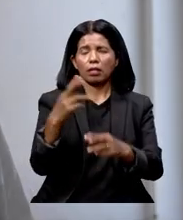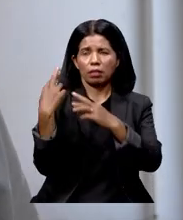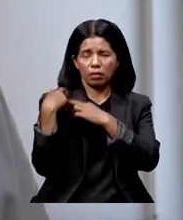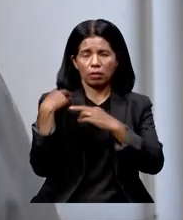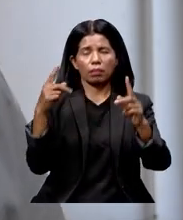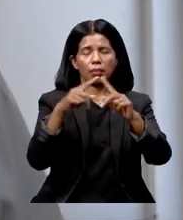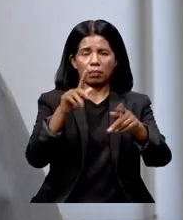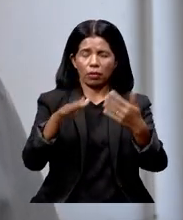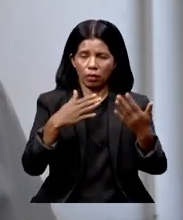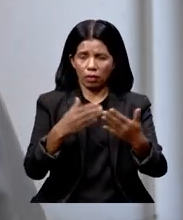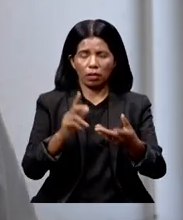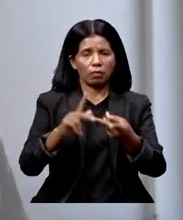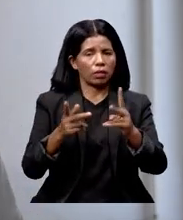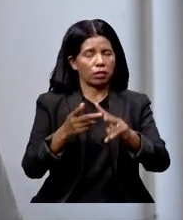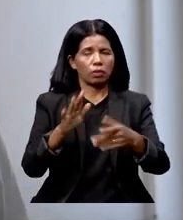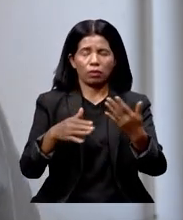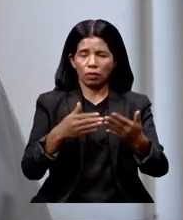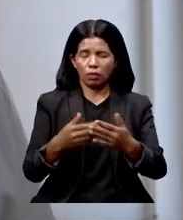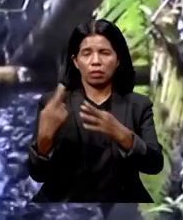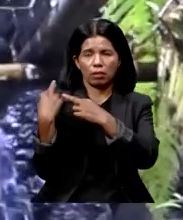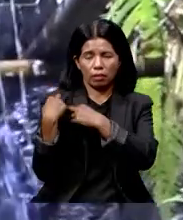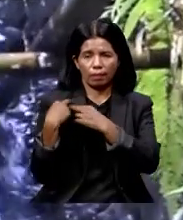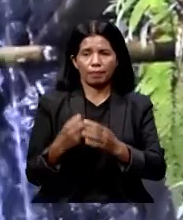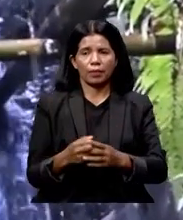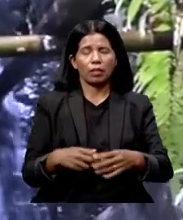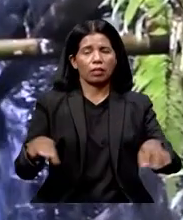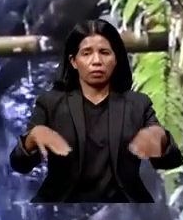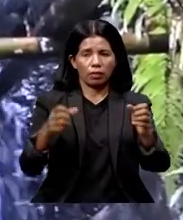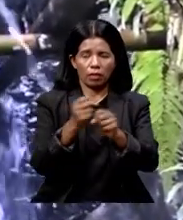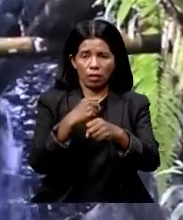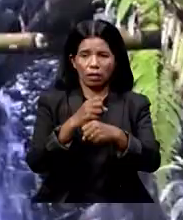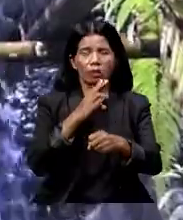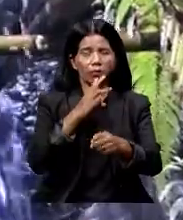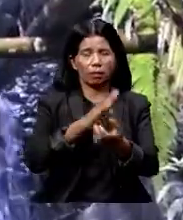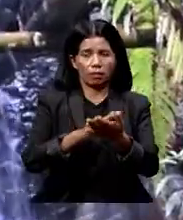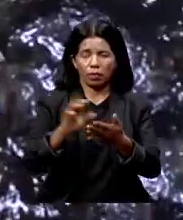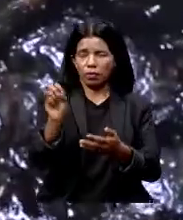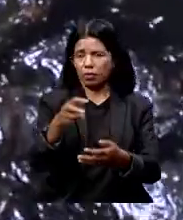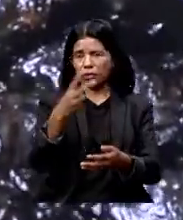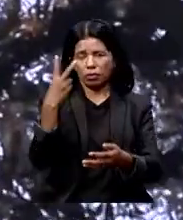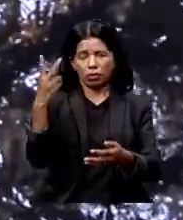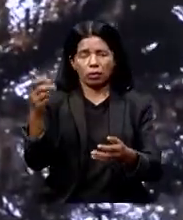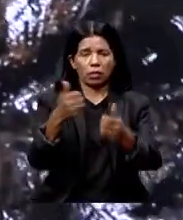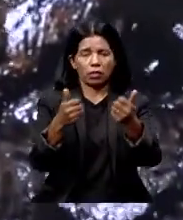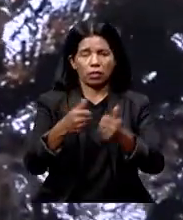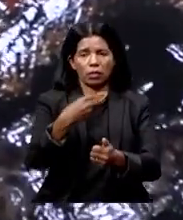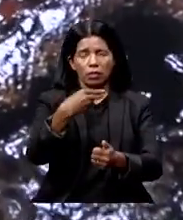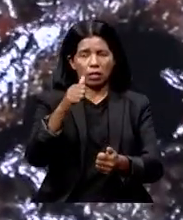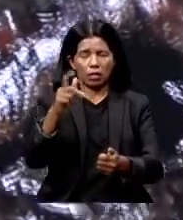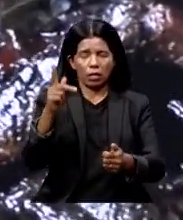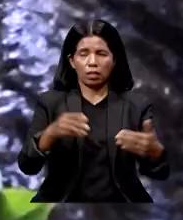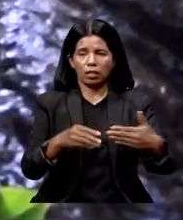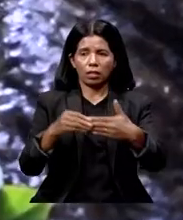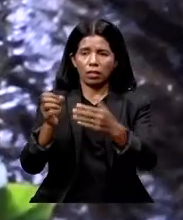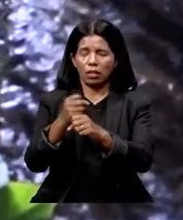aqui. Parceiros, eu estou tendo responsabilidade. Sistema canalização Bemos e a Sanolurese em Rua, uma associação HAC organiza no